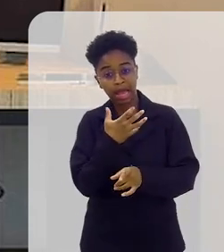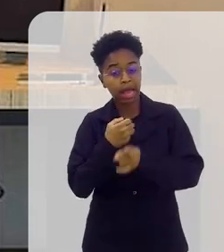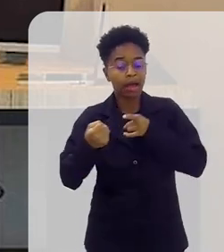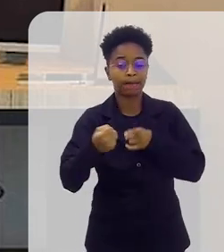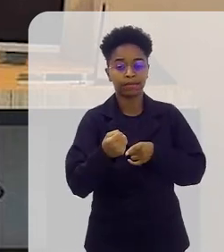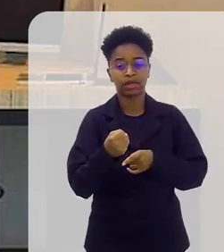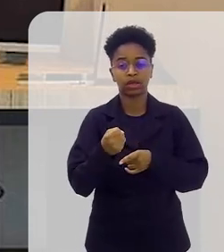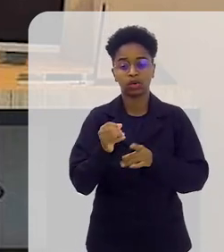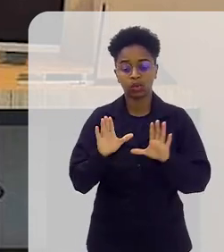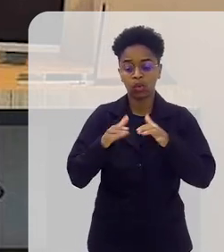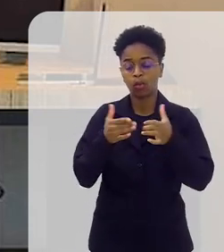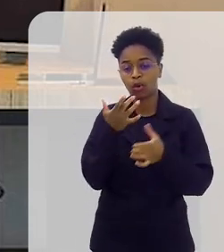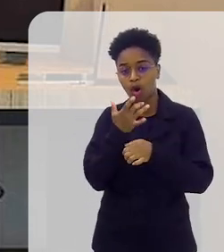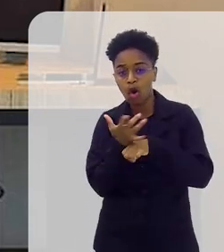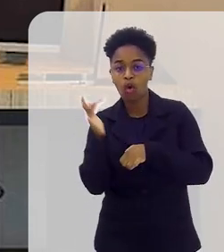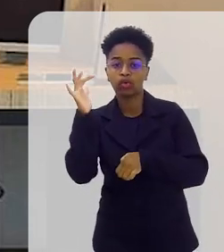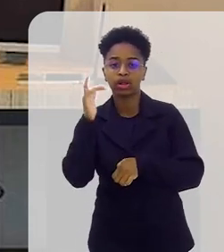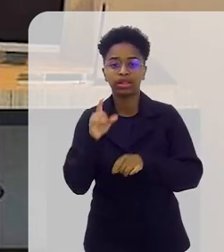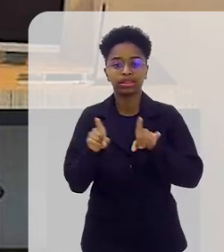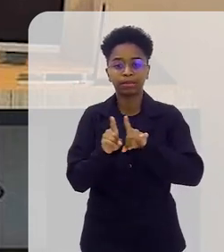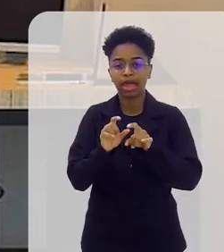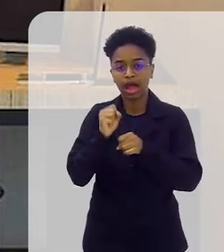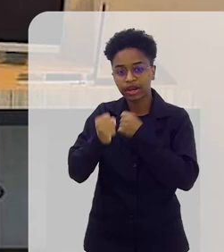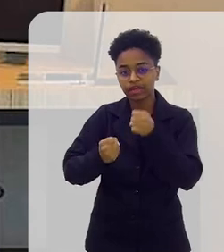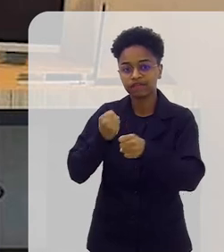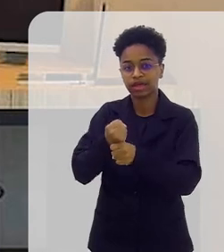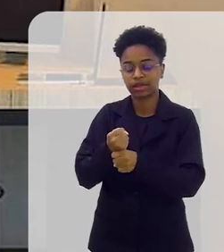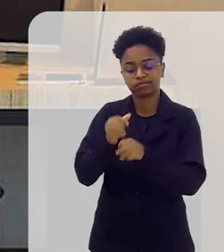falar, campeã da Série Ouro e que